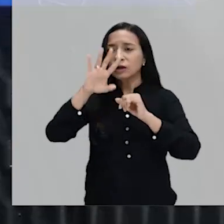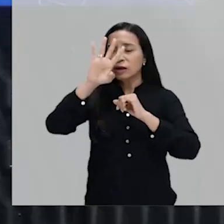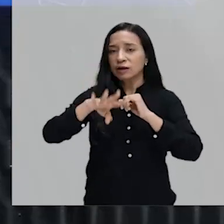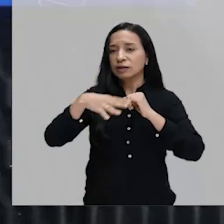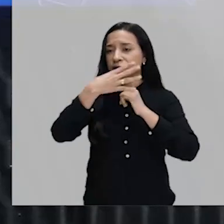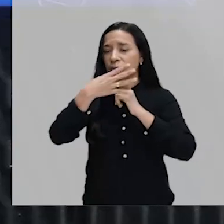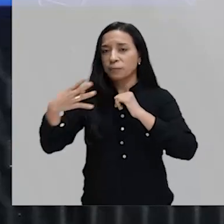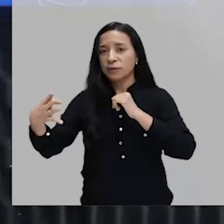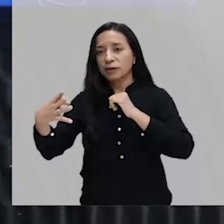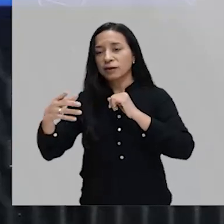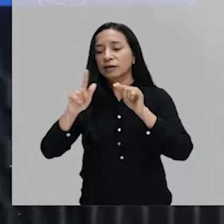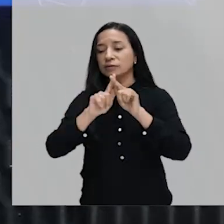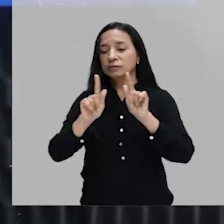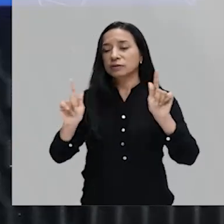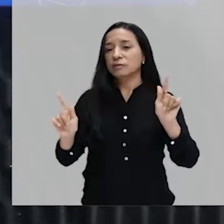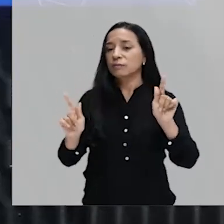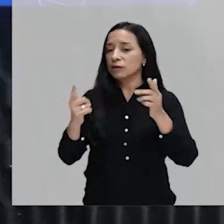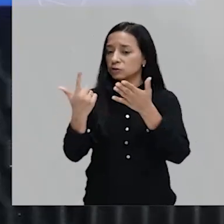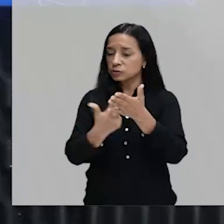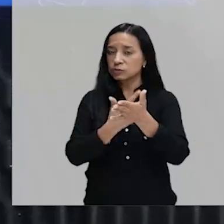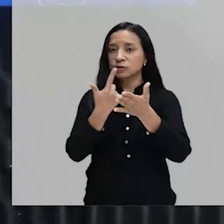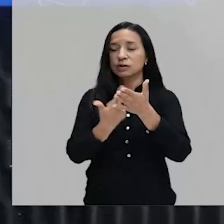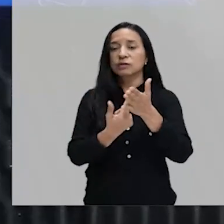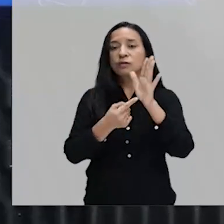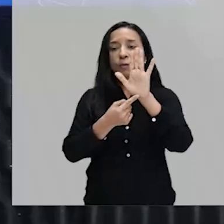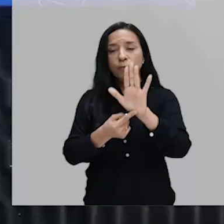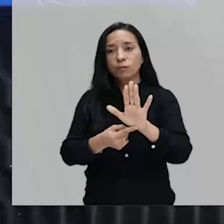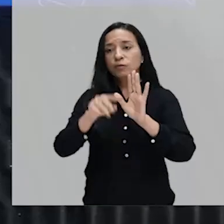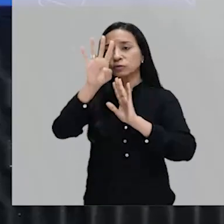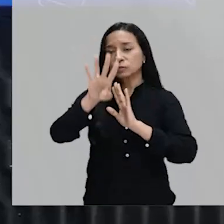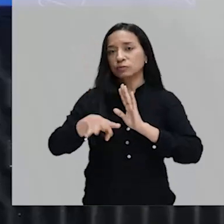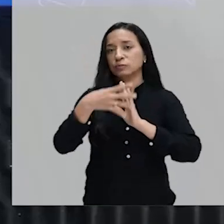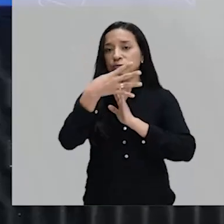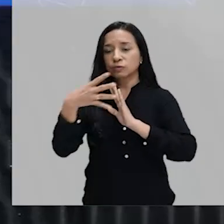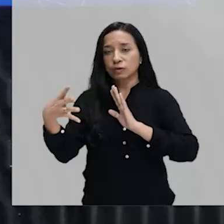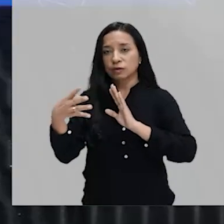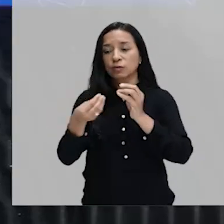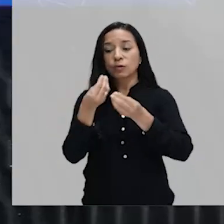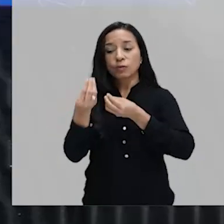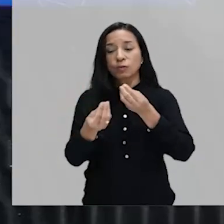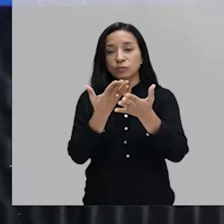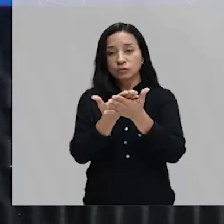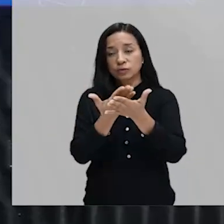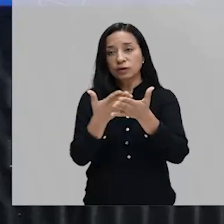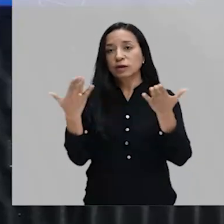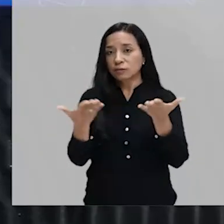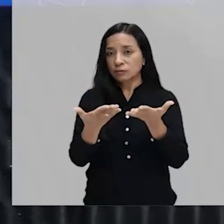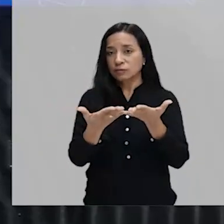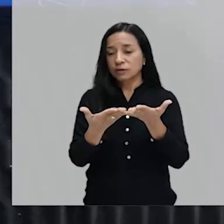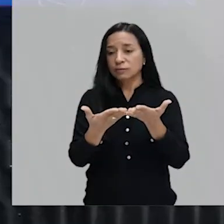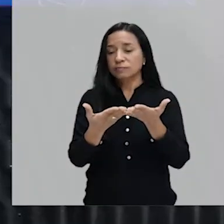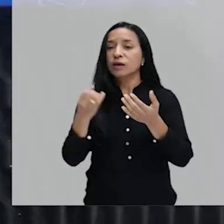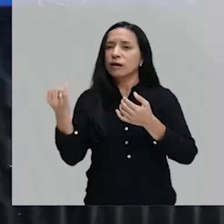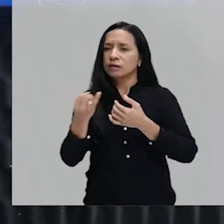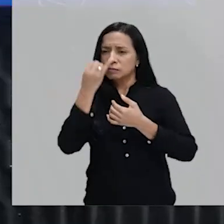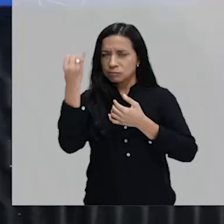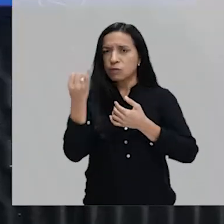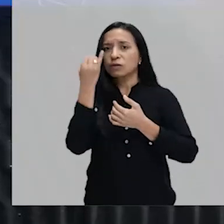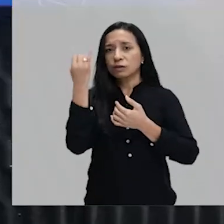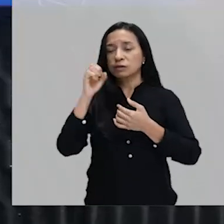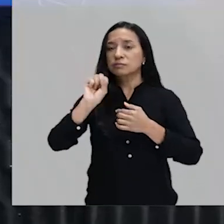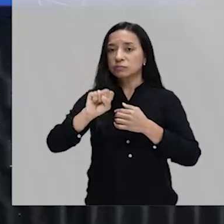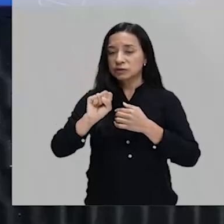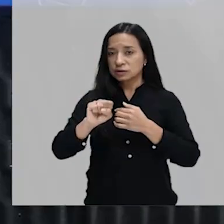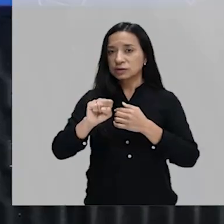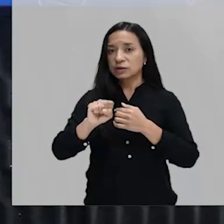as gramáticas, os livros, eles trazem os quadros, como nós vamos ver aqui, né? Eles são necessários? Sim, são necessários. É